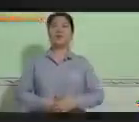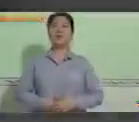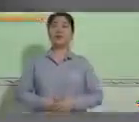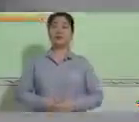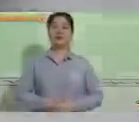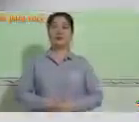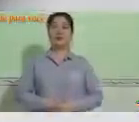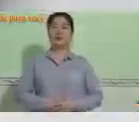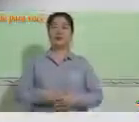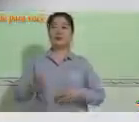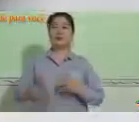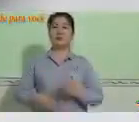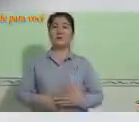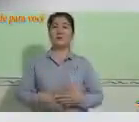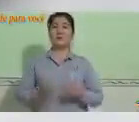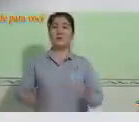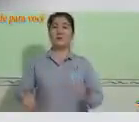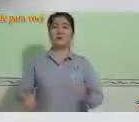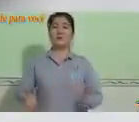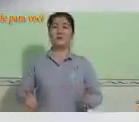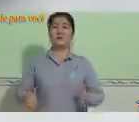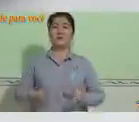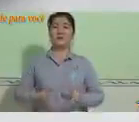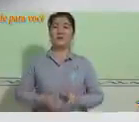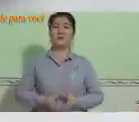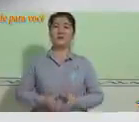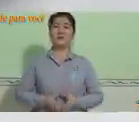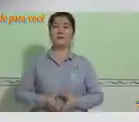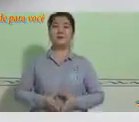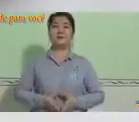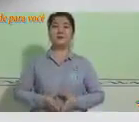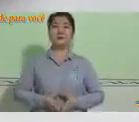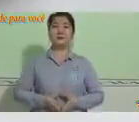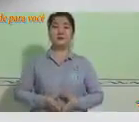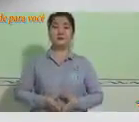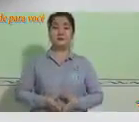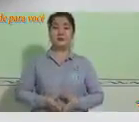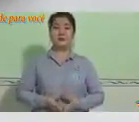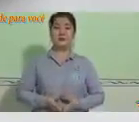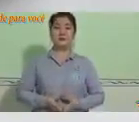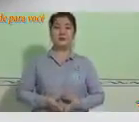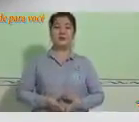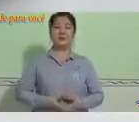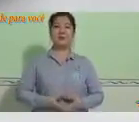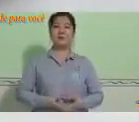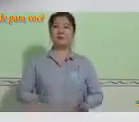nas feridas que mais coçam. Ponto e vírgula, usar luvas ou calçar uma meia nas mãos. Ponto e vírgula,